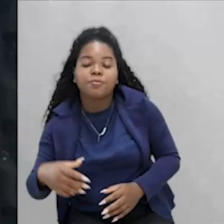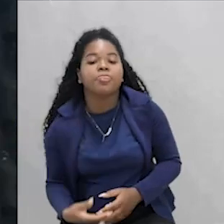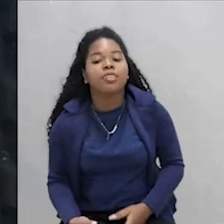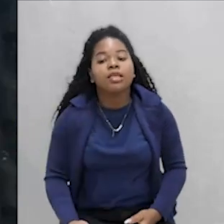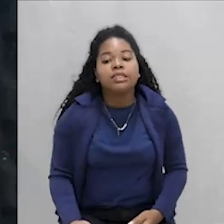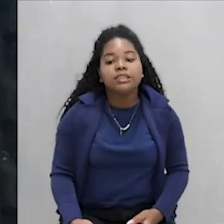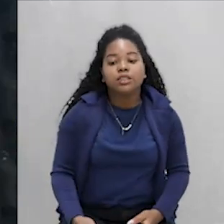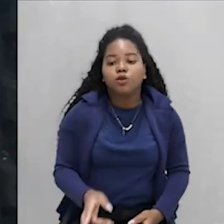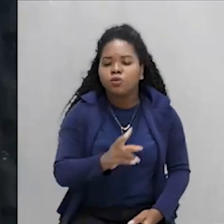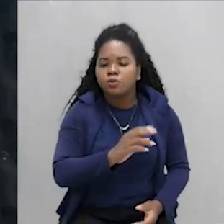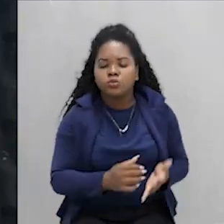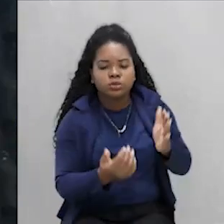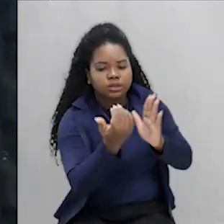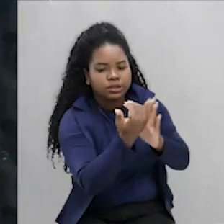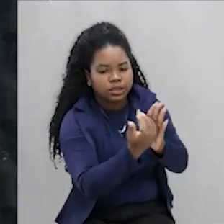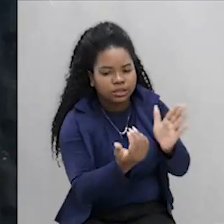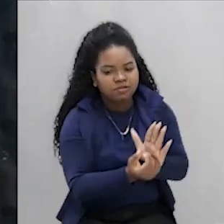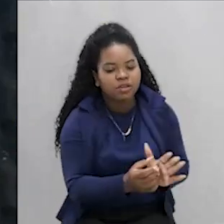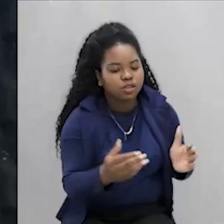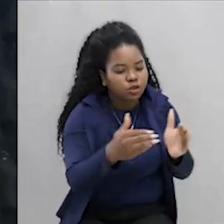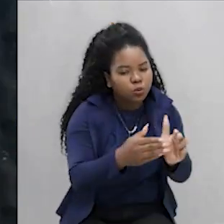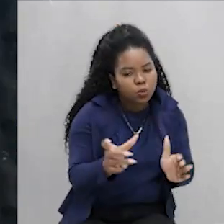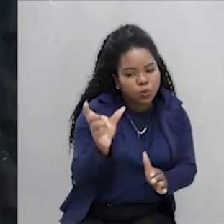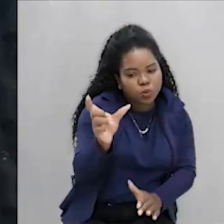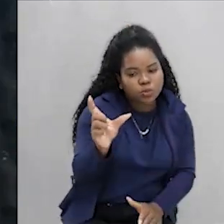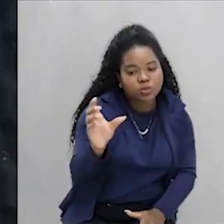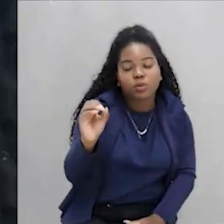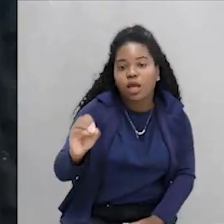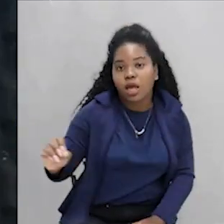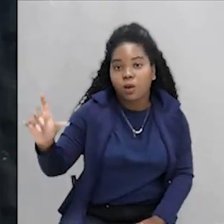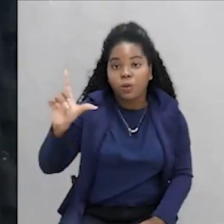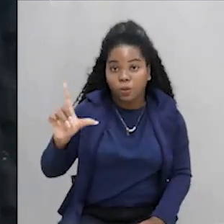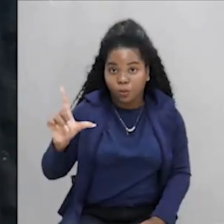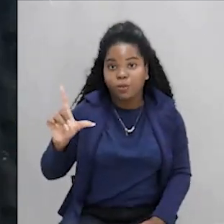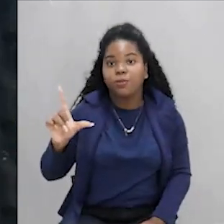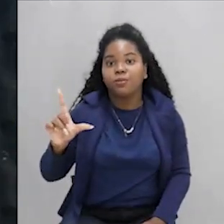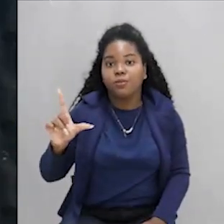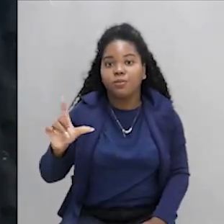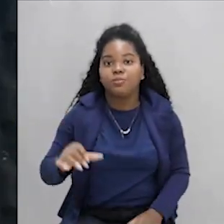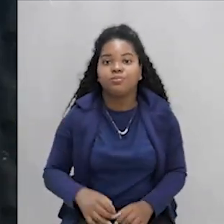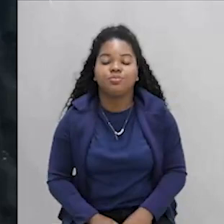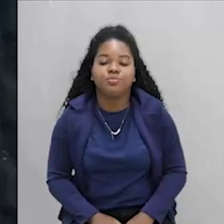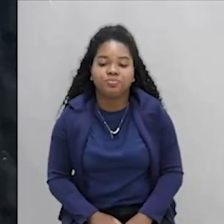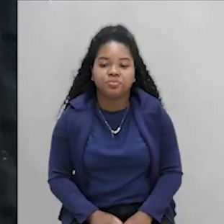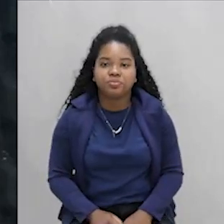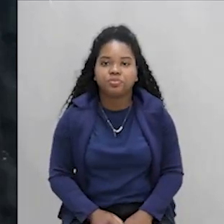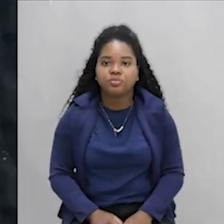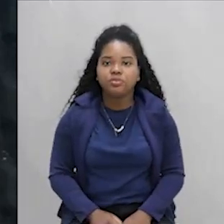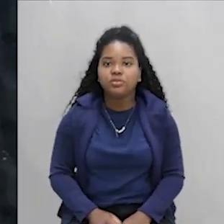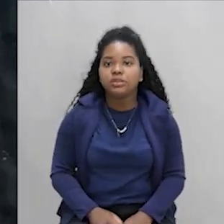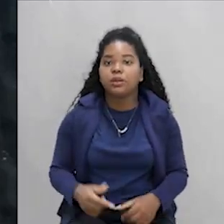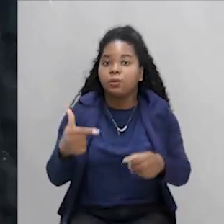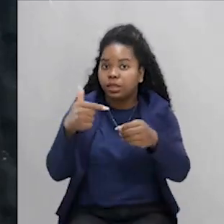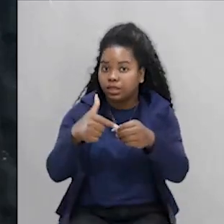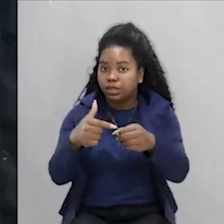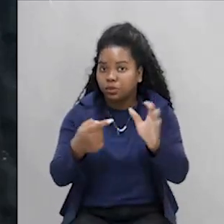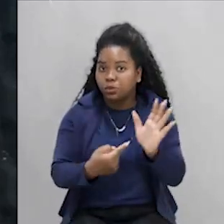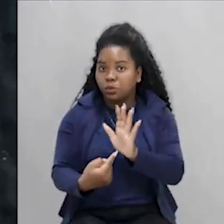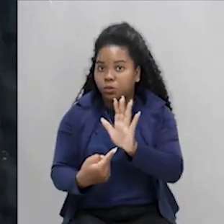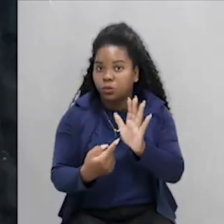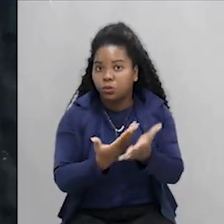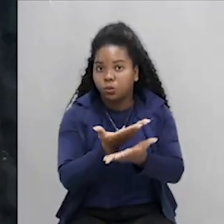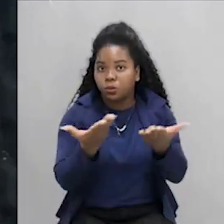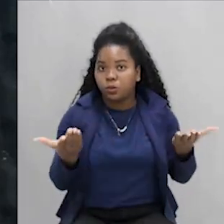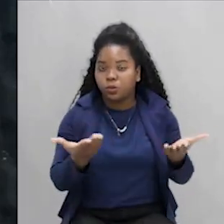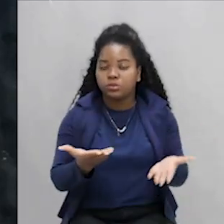terminação ou para os álcools o etanol que aparece aqui na tela para vocês né estrutura